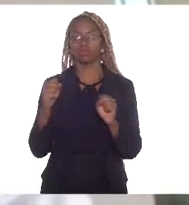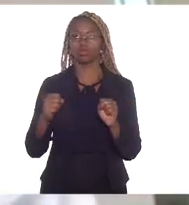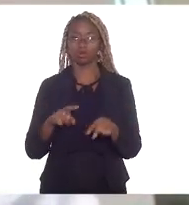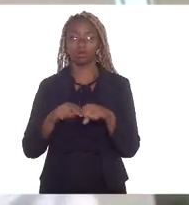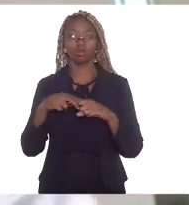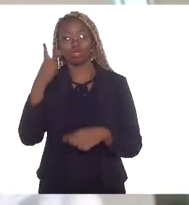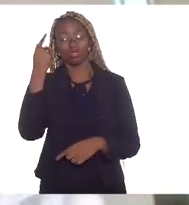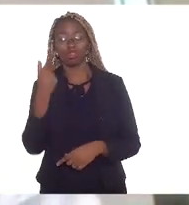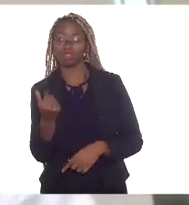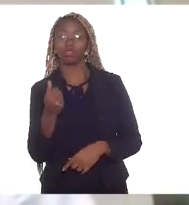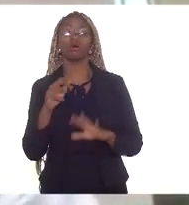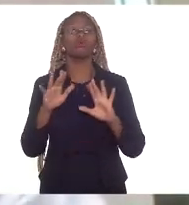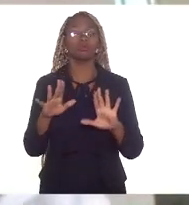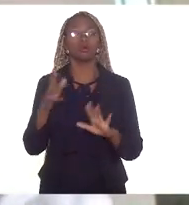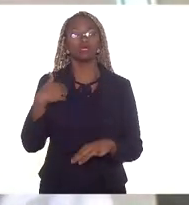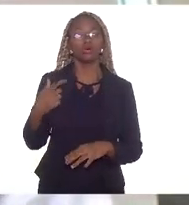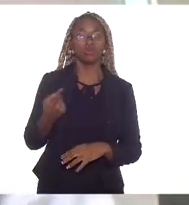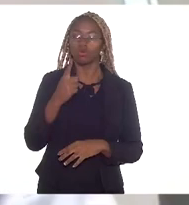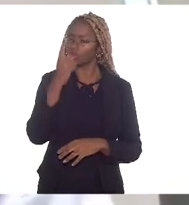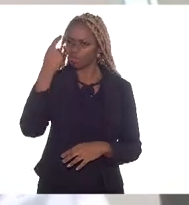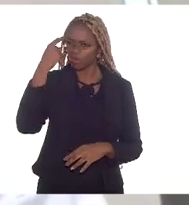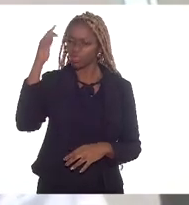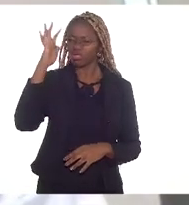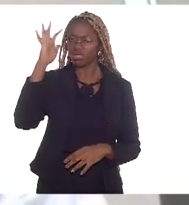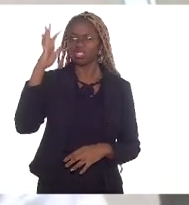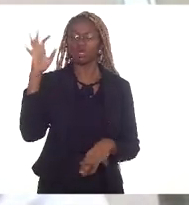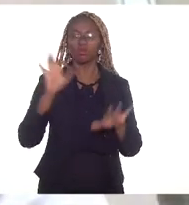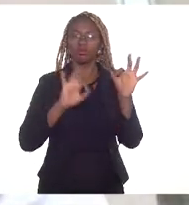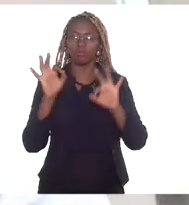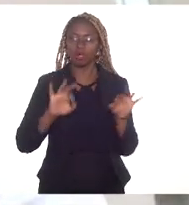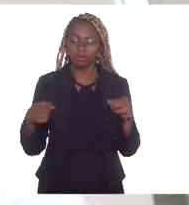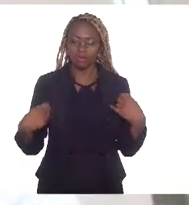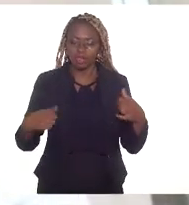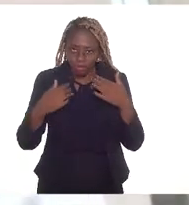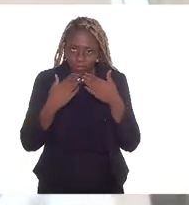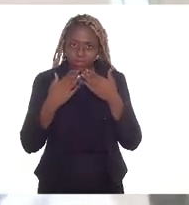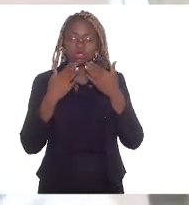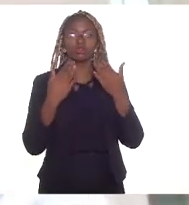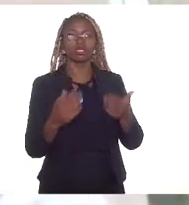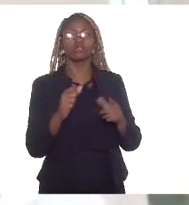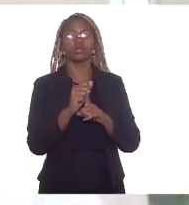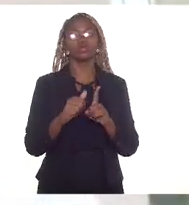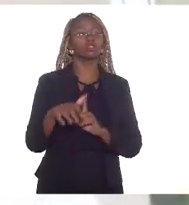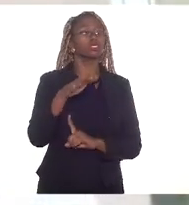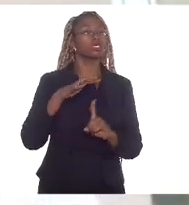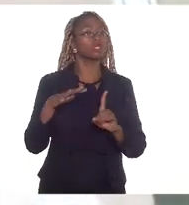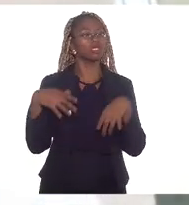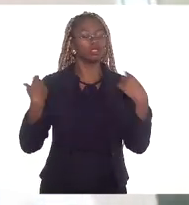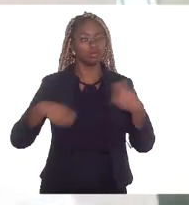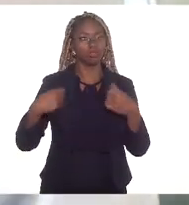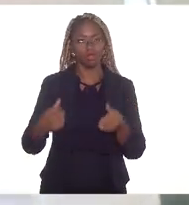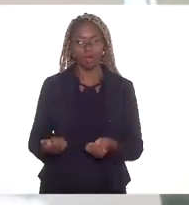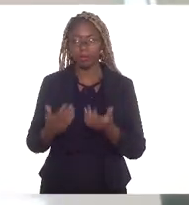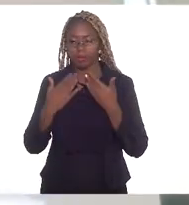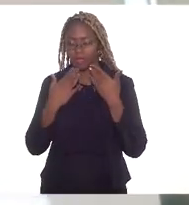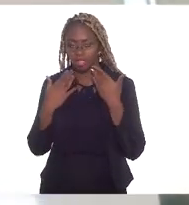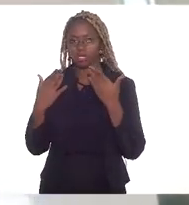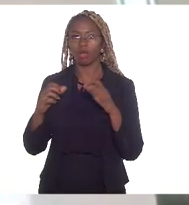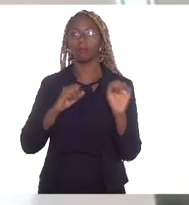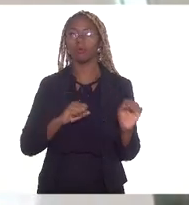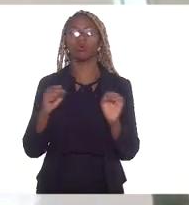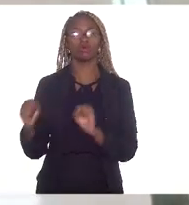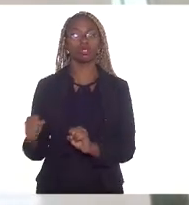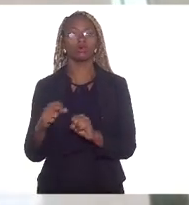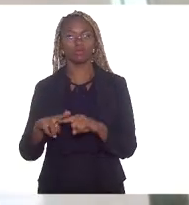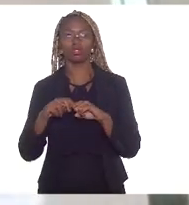natureza. Mas eu vou mais longe. Eu entendo que o plano tem que ser apresentado à sociedade. O plano tem que ser apresentado aos poderes, porque não dá para a gente